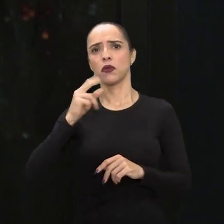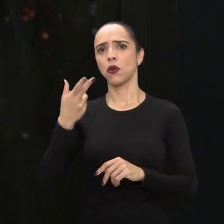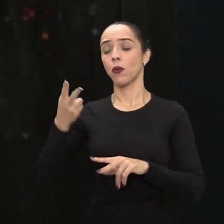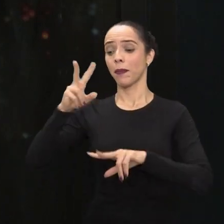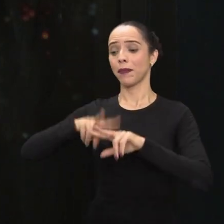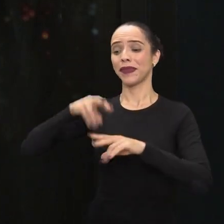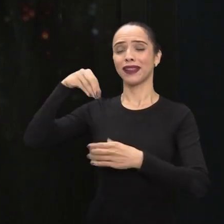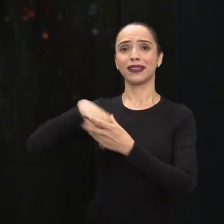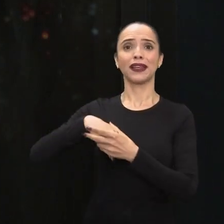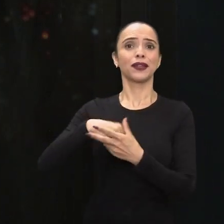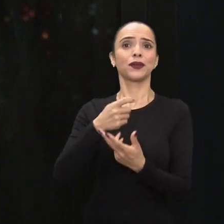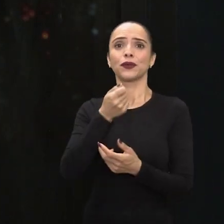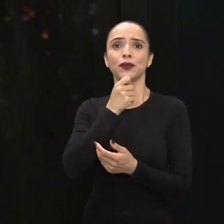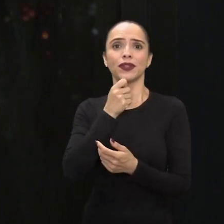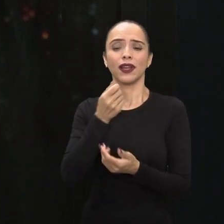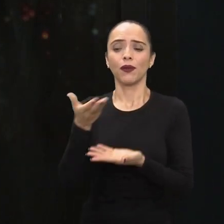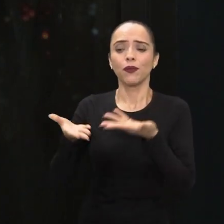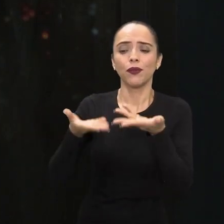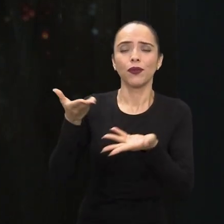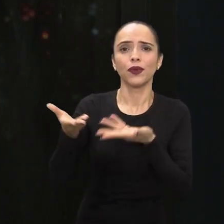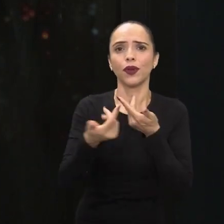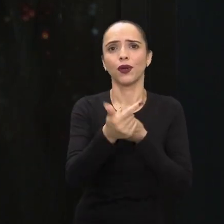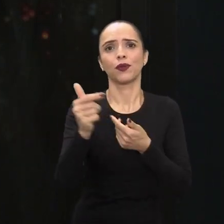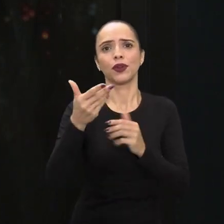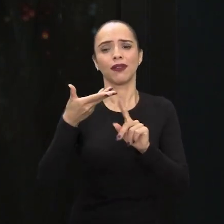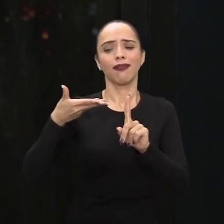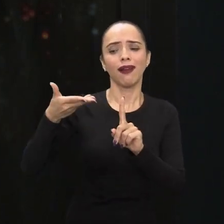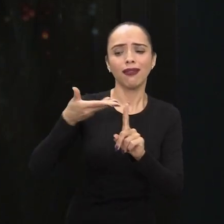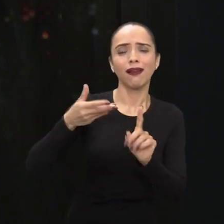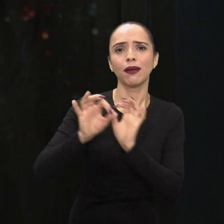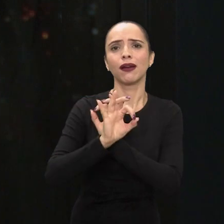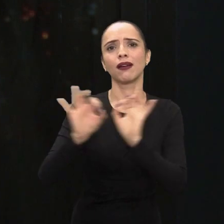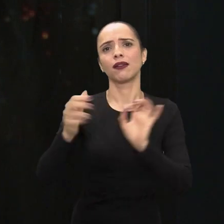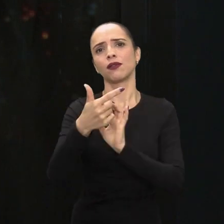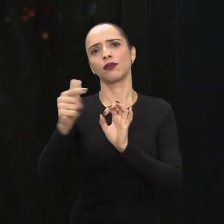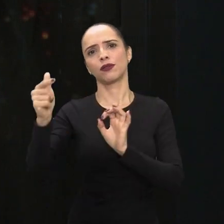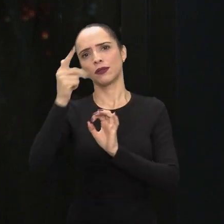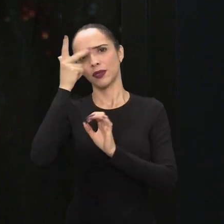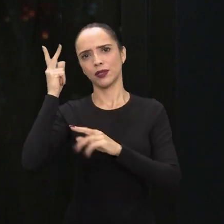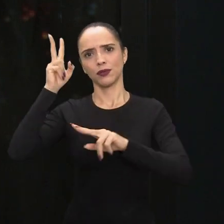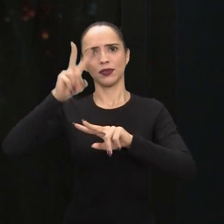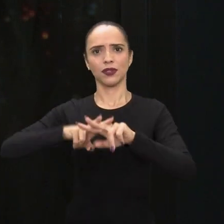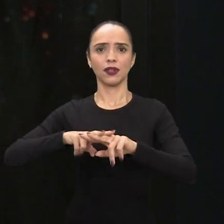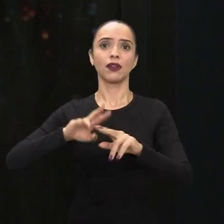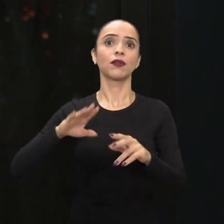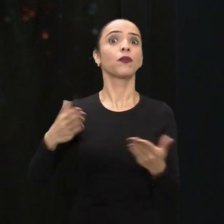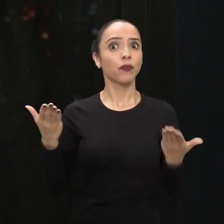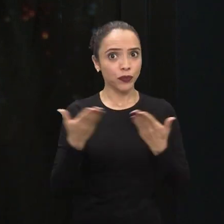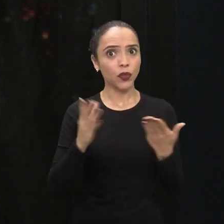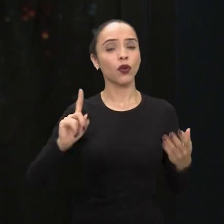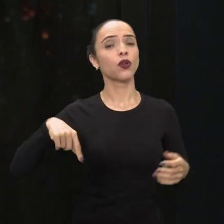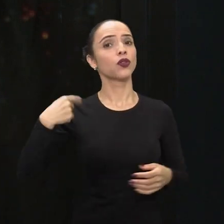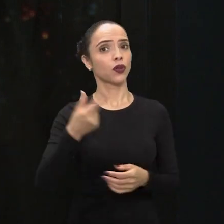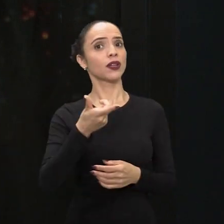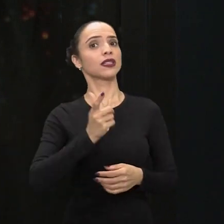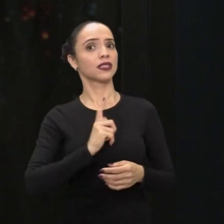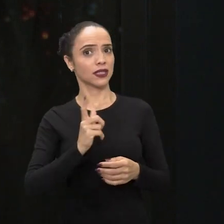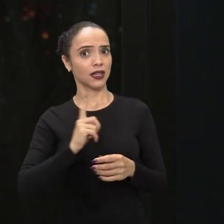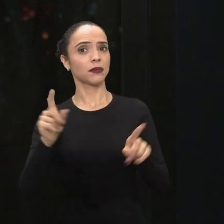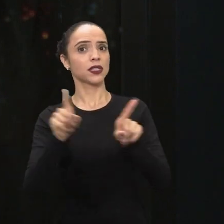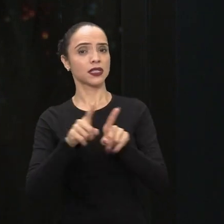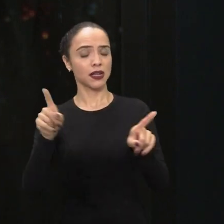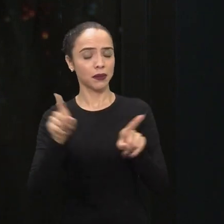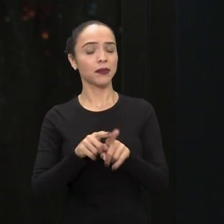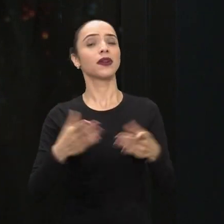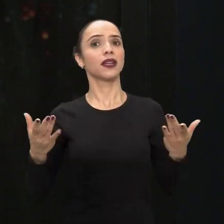insalubres de prisão O que que a gente tem hoje acontecendo agora nesse exato momento a gente tem várias violações até o